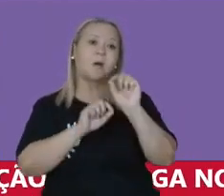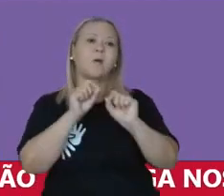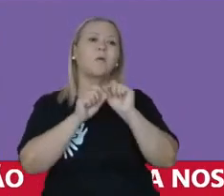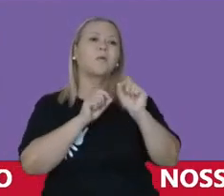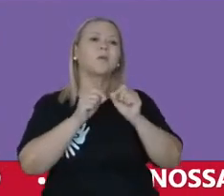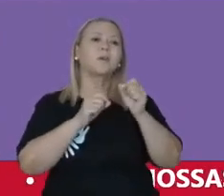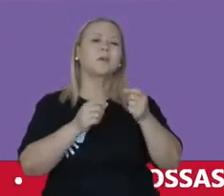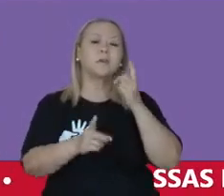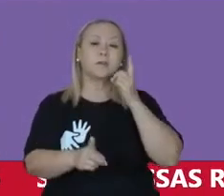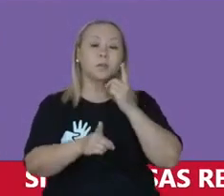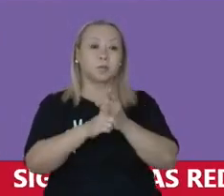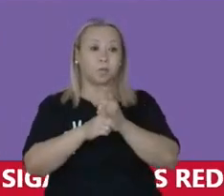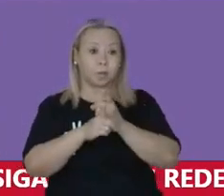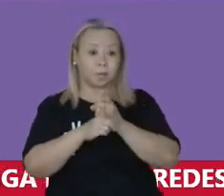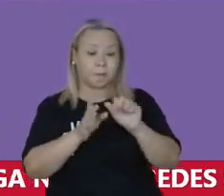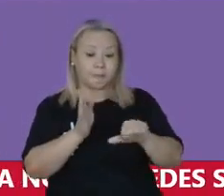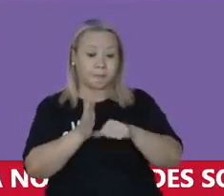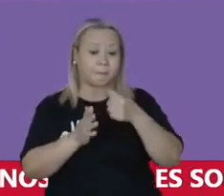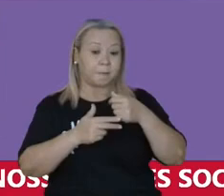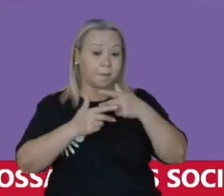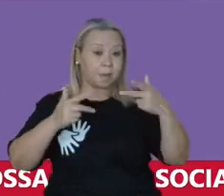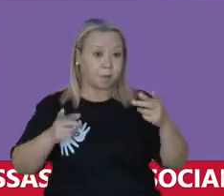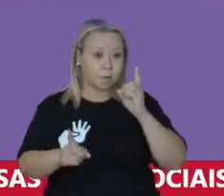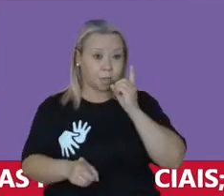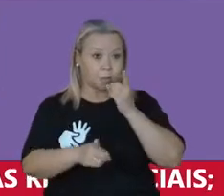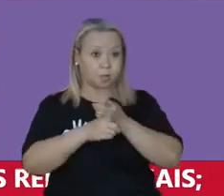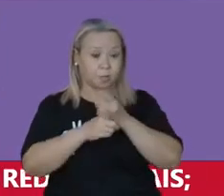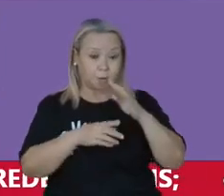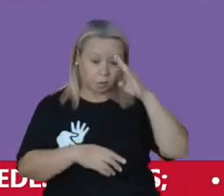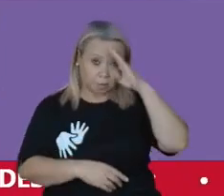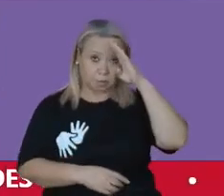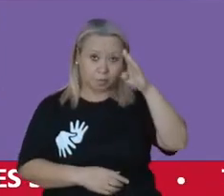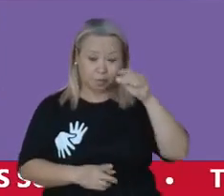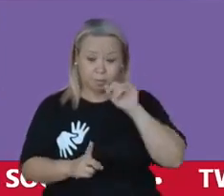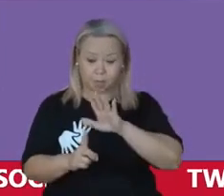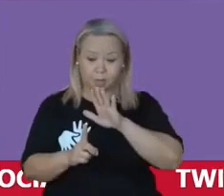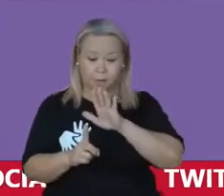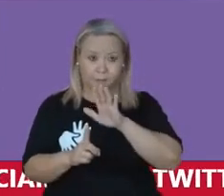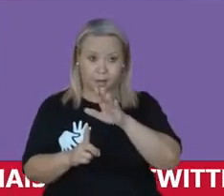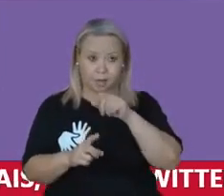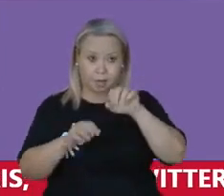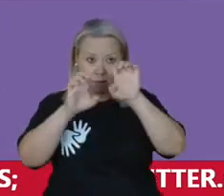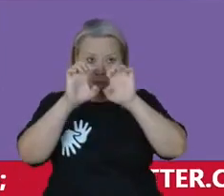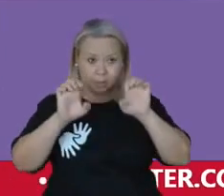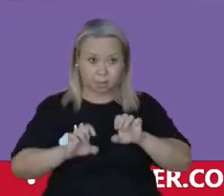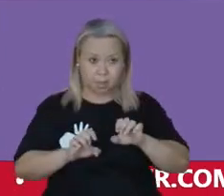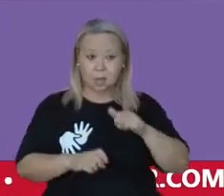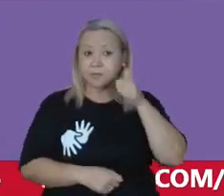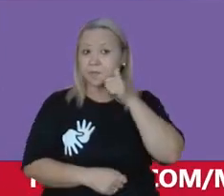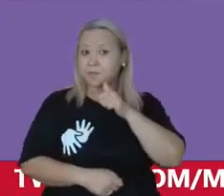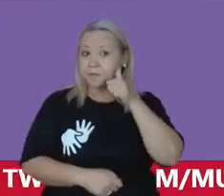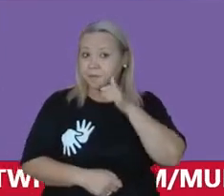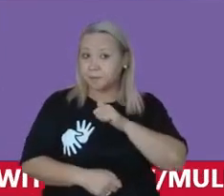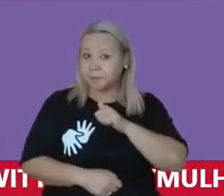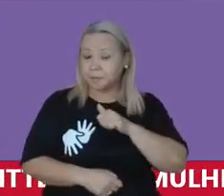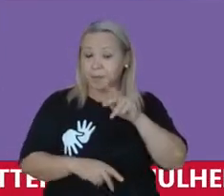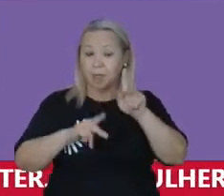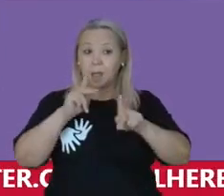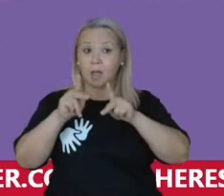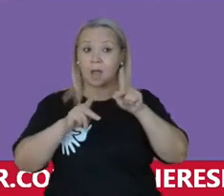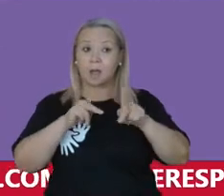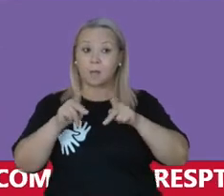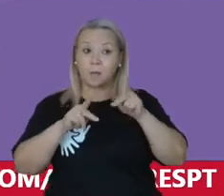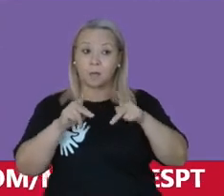gente descobriu? A primeira coisa que a gente descobriu é que os principais afetados nesse sistema vão ser mulheres, a